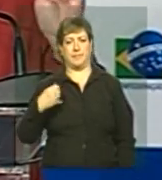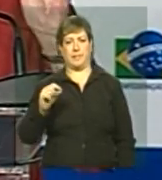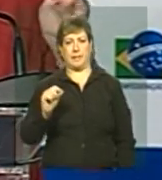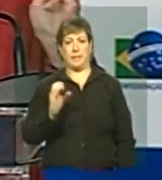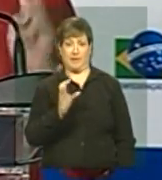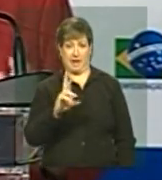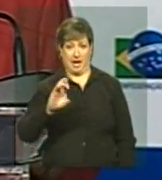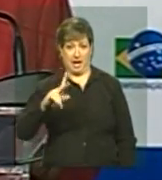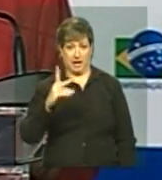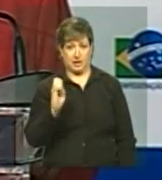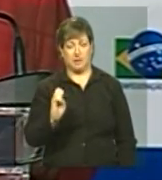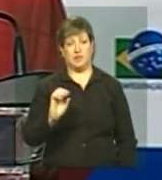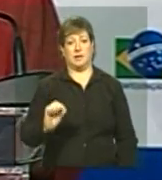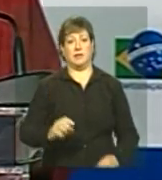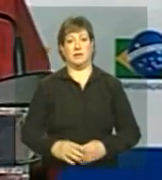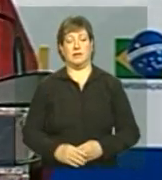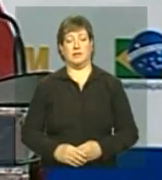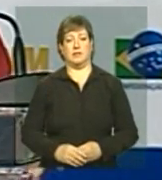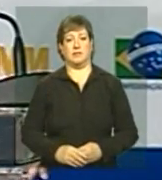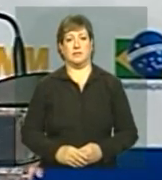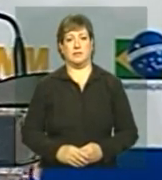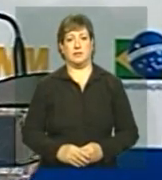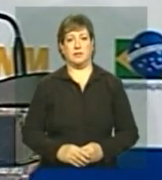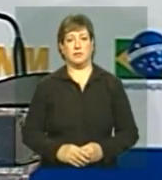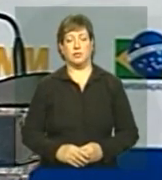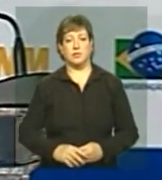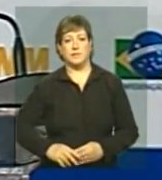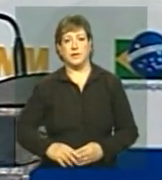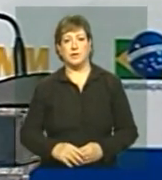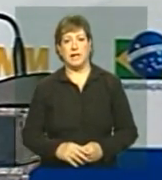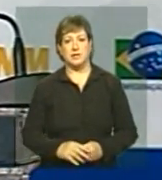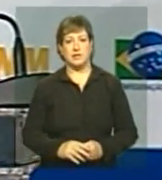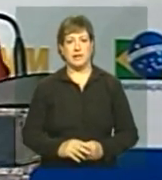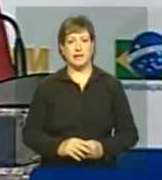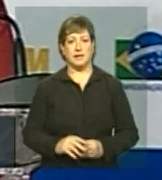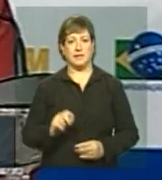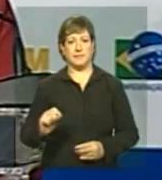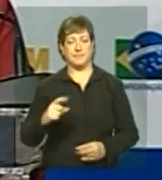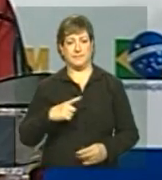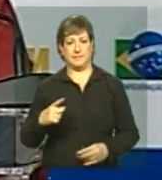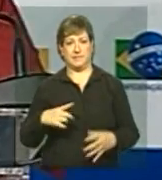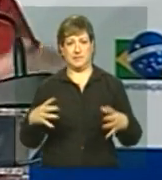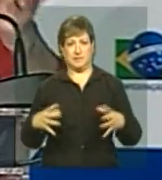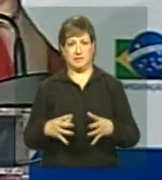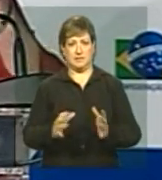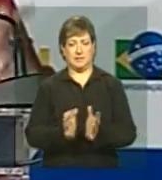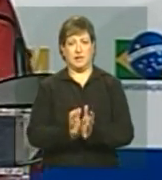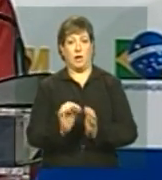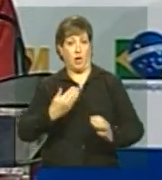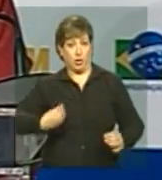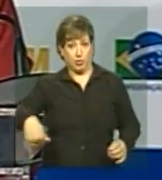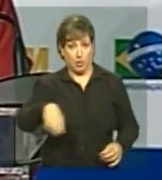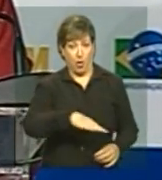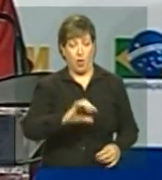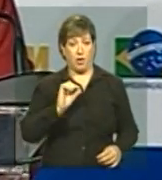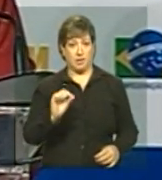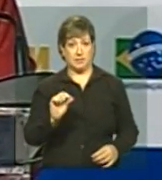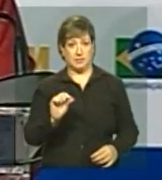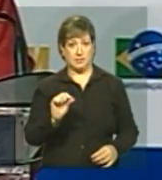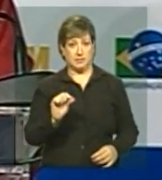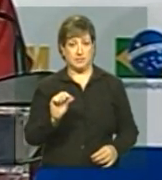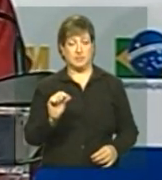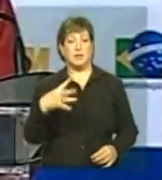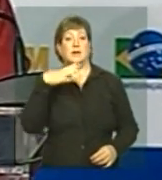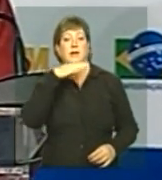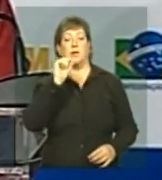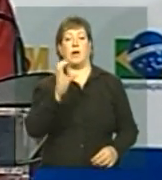creche nesta faixa, porque de 4 a 5 é pré-escola. Nós consideramos que a creche é um